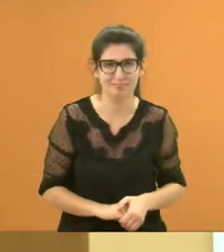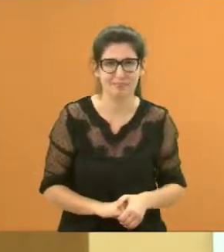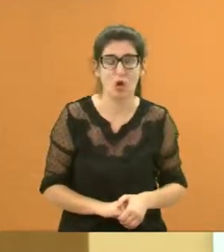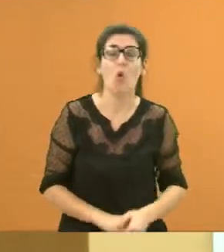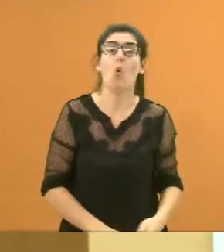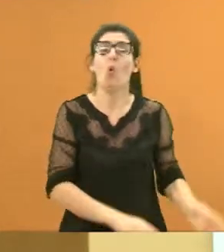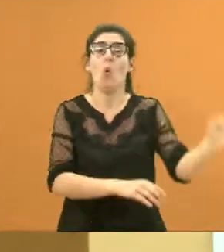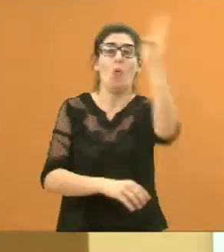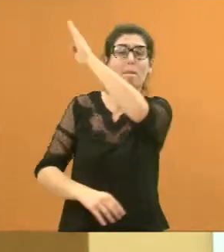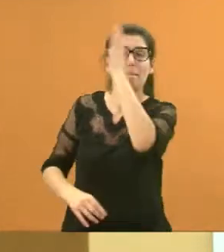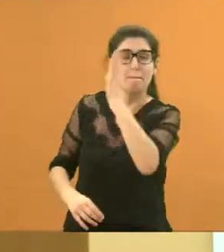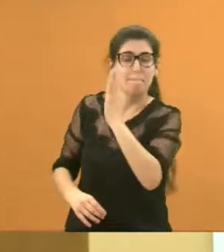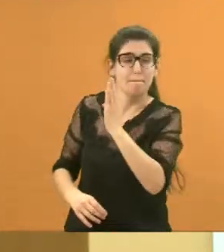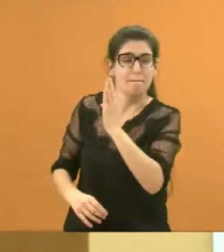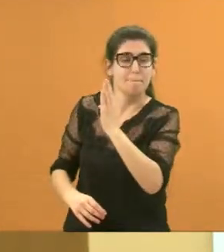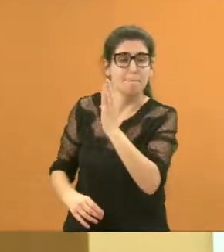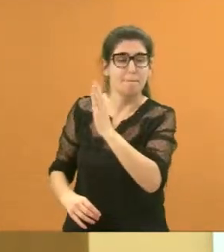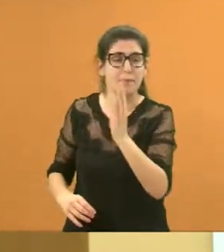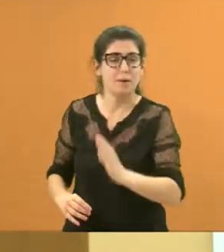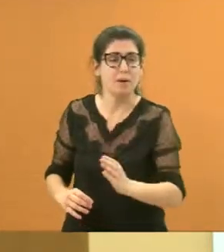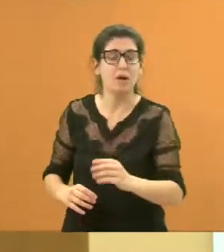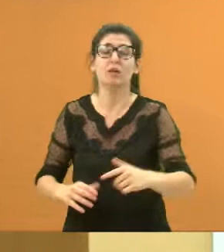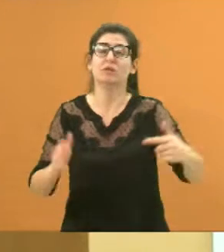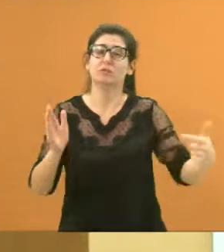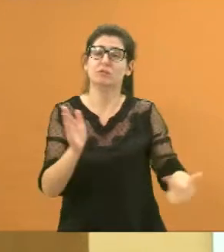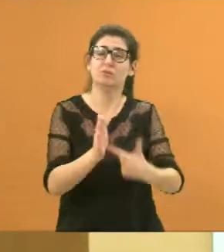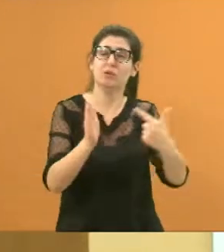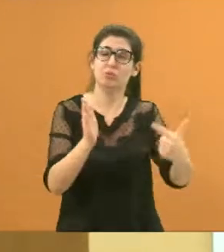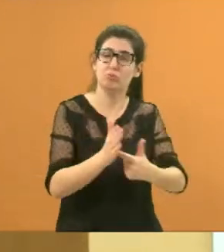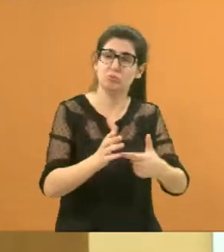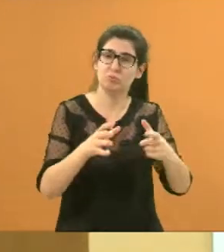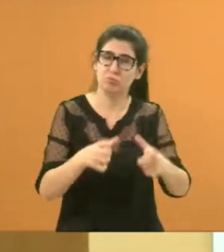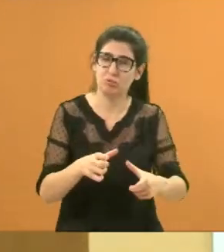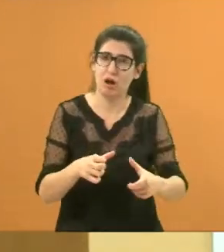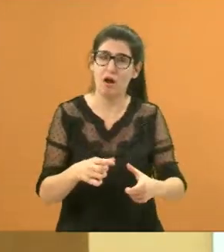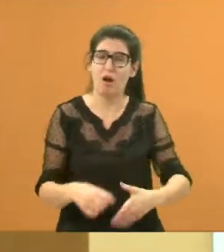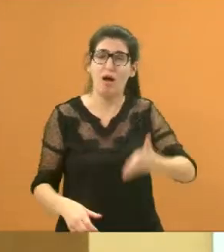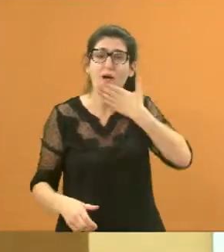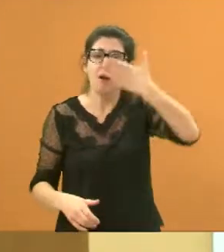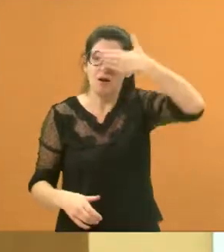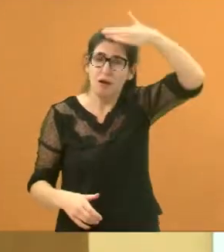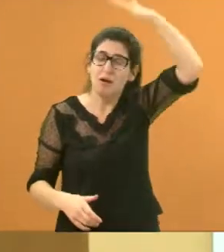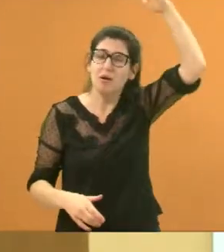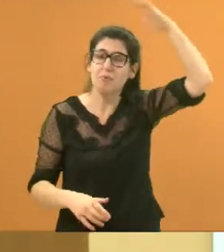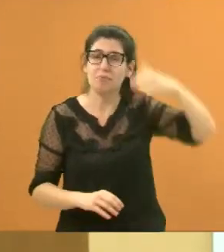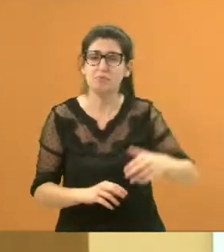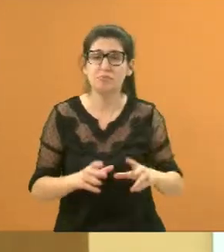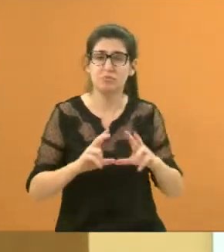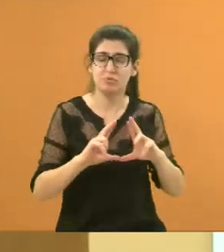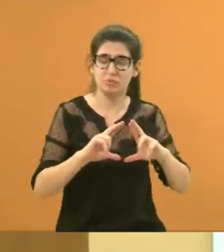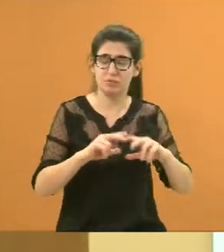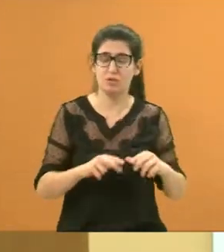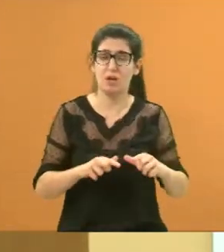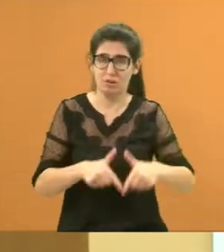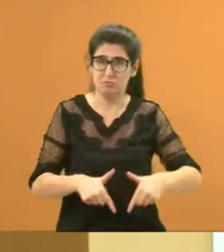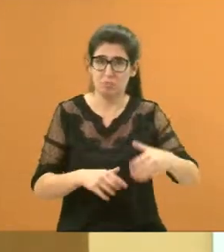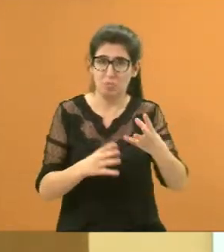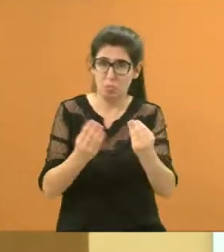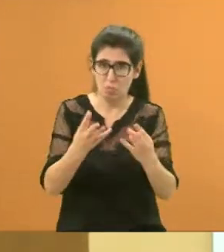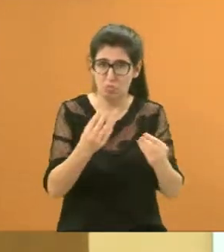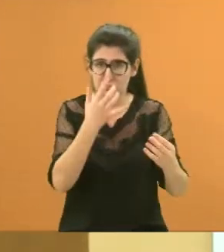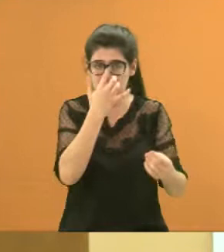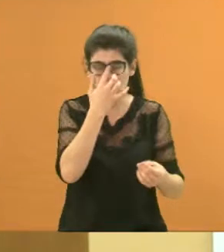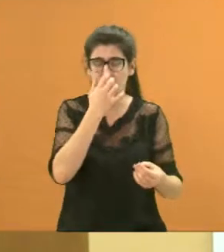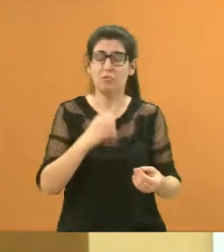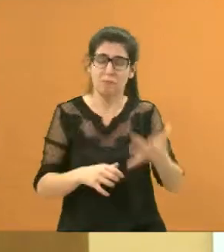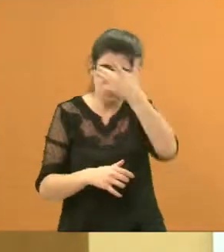fica à frente. O segundo colocado é a Arábia Saudita, com diferença muito pequena. Ou seja, o Brasil consome demais um produto, que